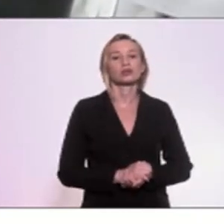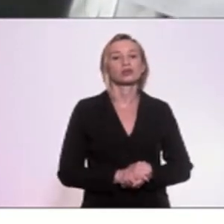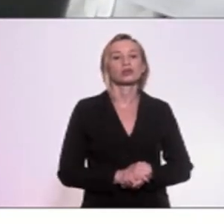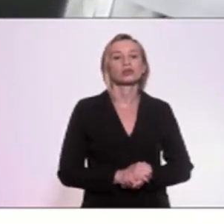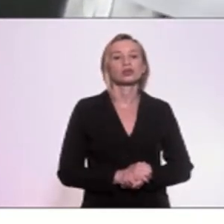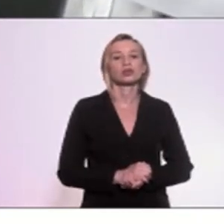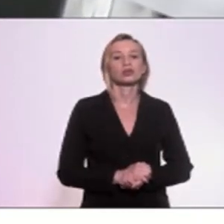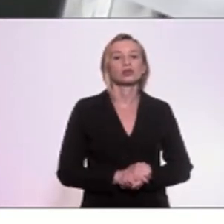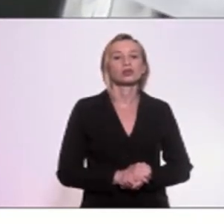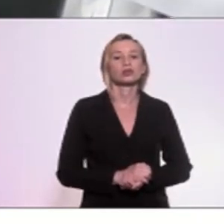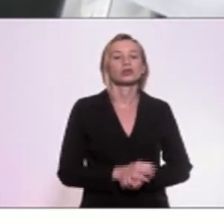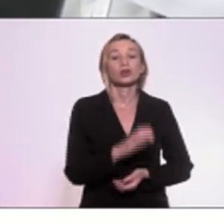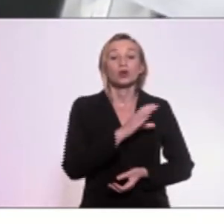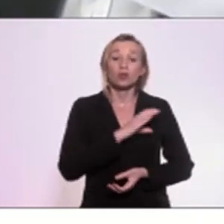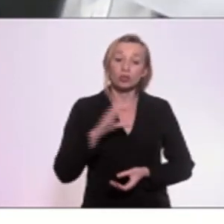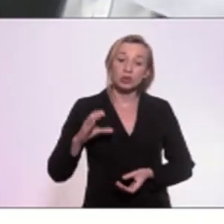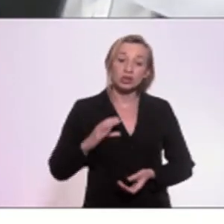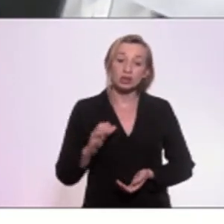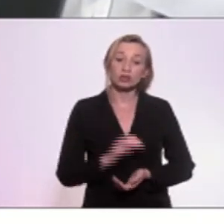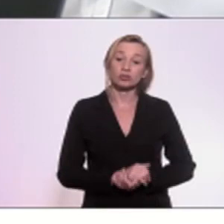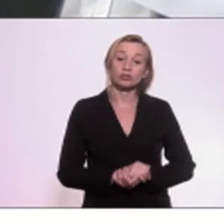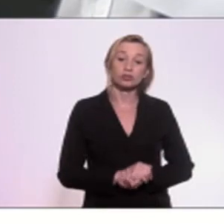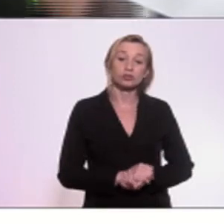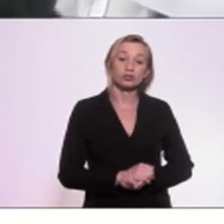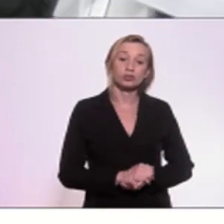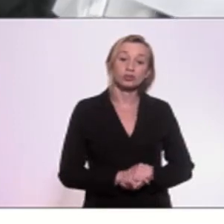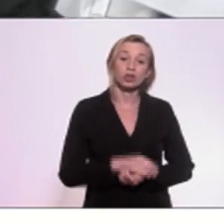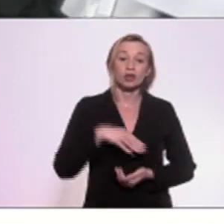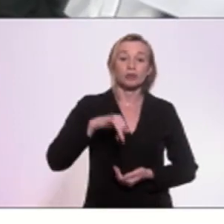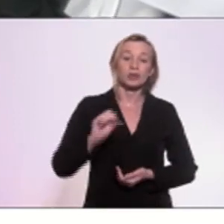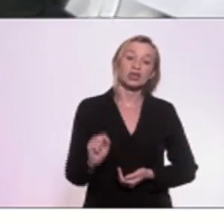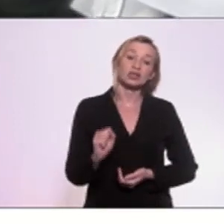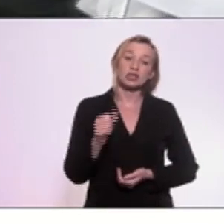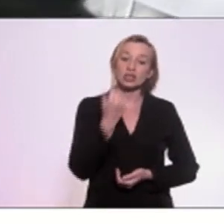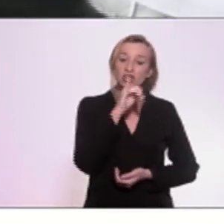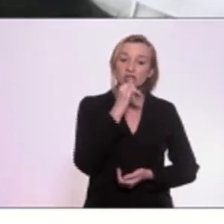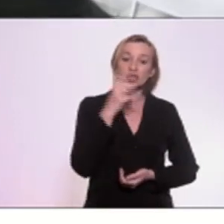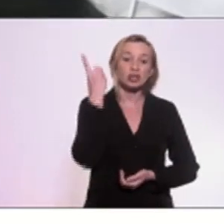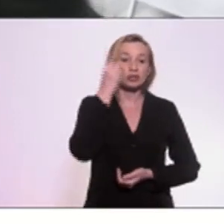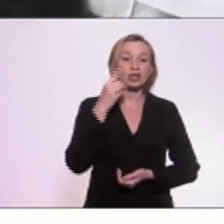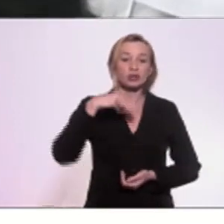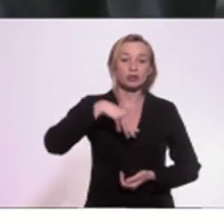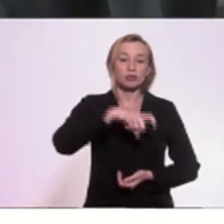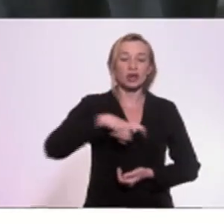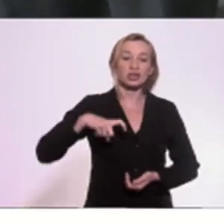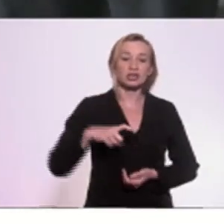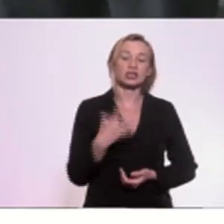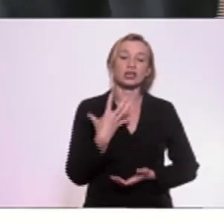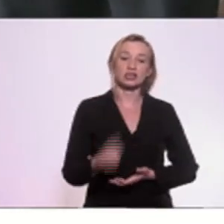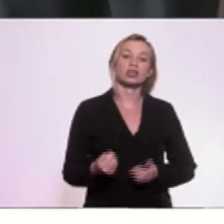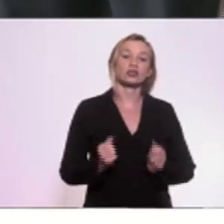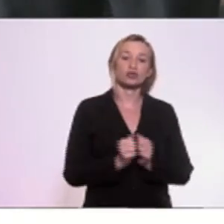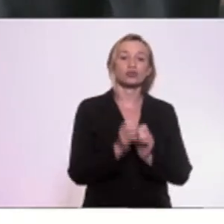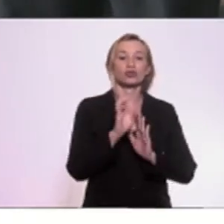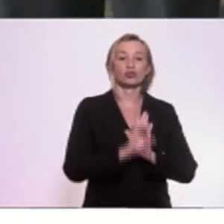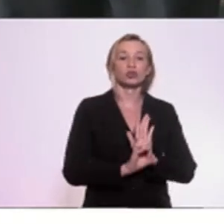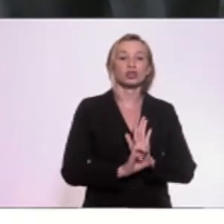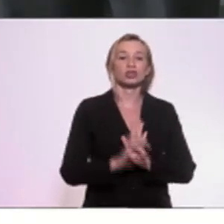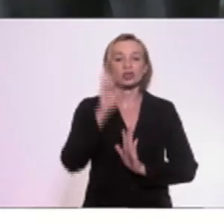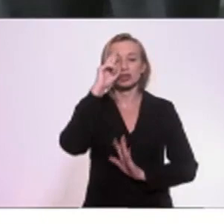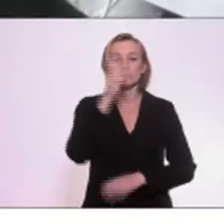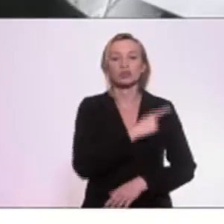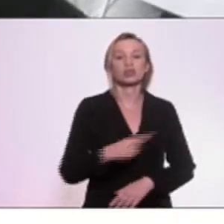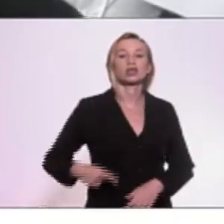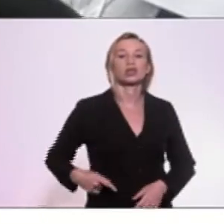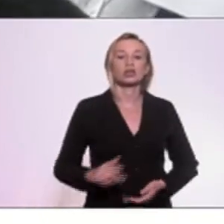Para emitir parecer pela Comissão de Minas e Energia, deputado Max Lemos. Favorável com emendas, senhor